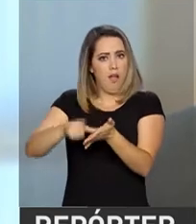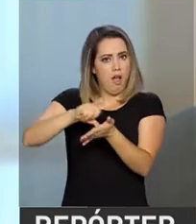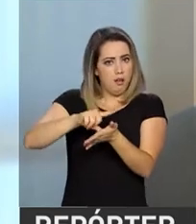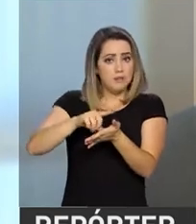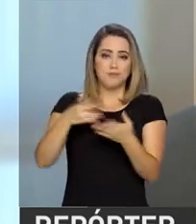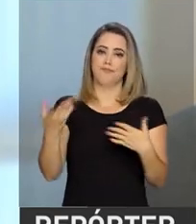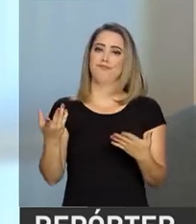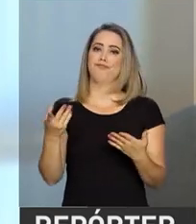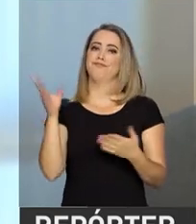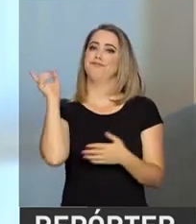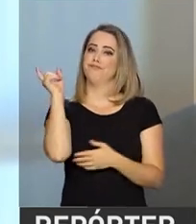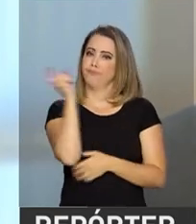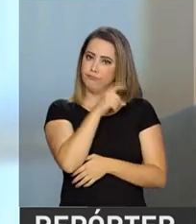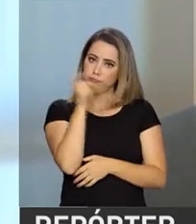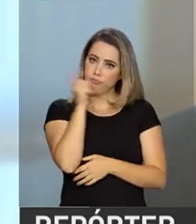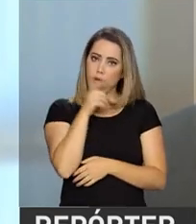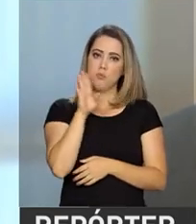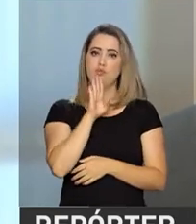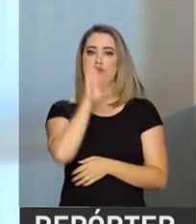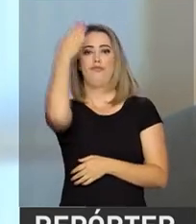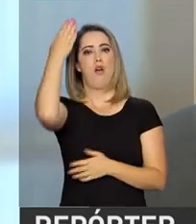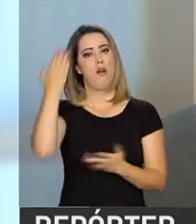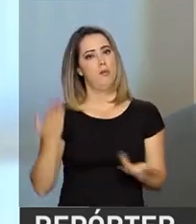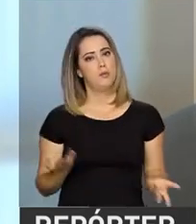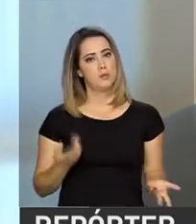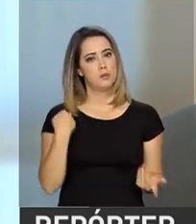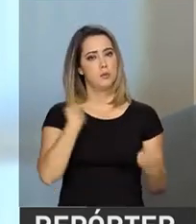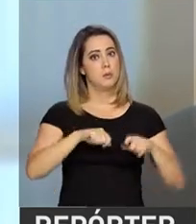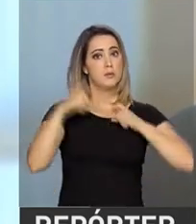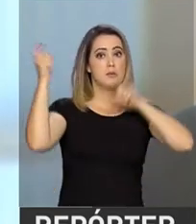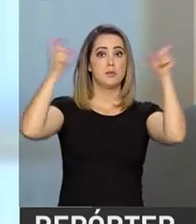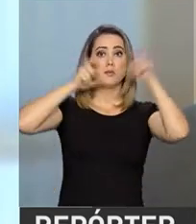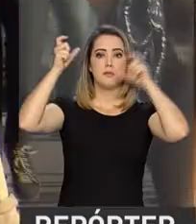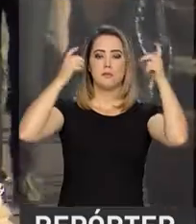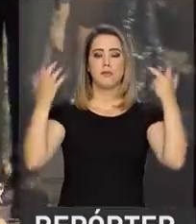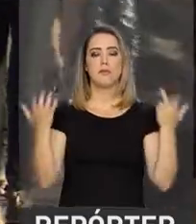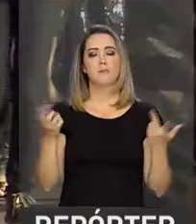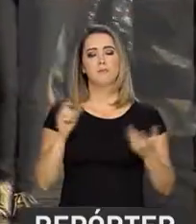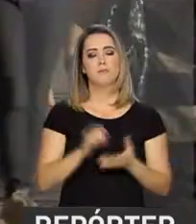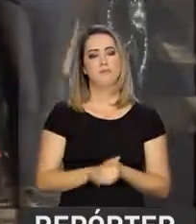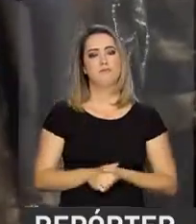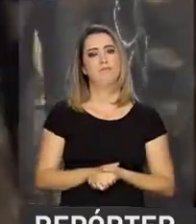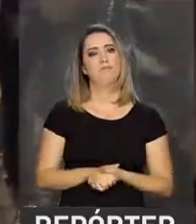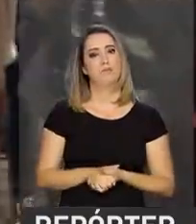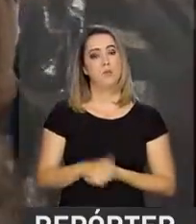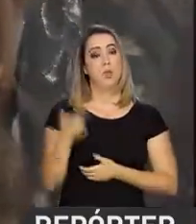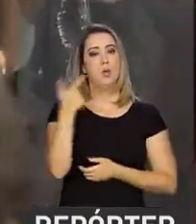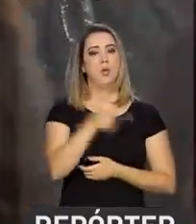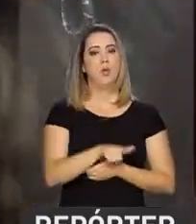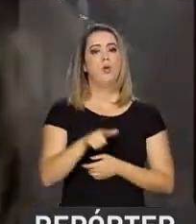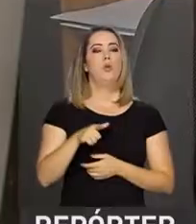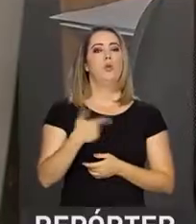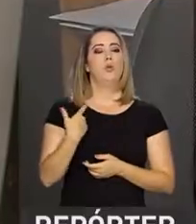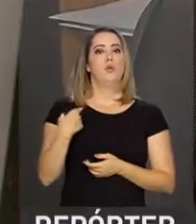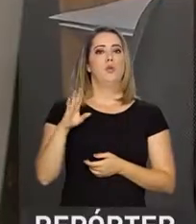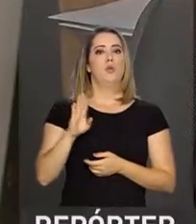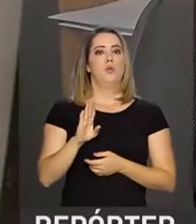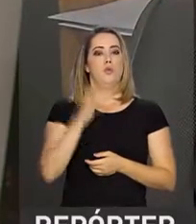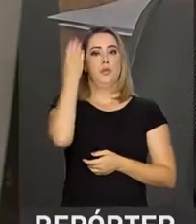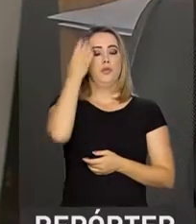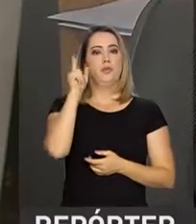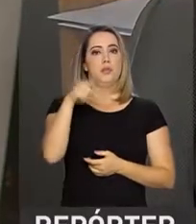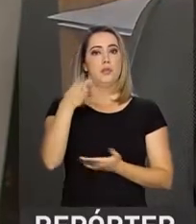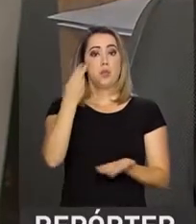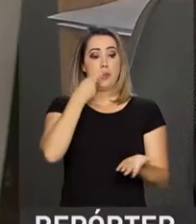receber uma ligação dessa, saiba de antemão que é golpe. Outra forma de aplicar golpes é por meio de